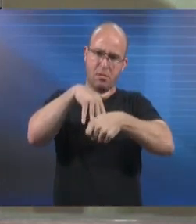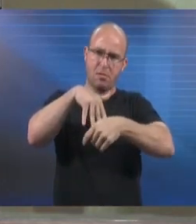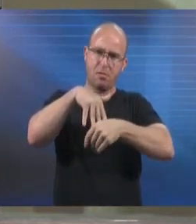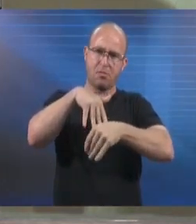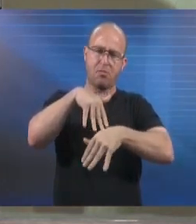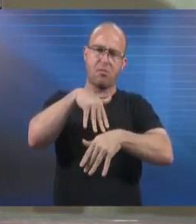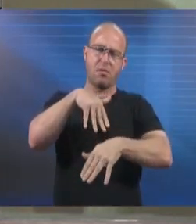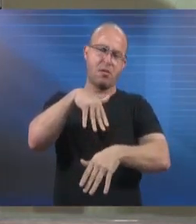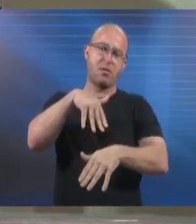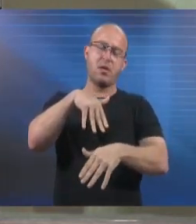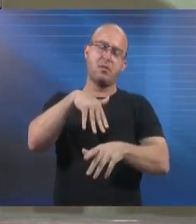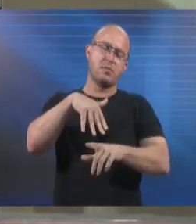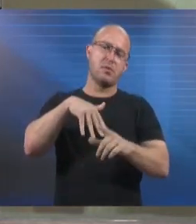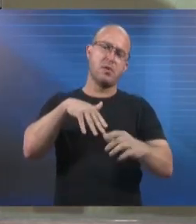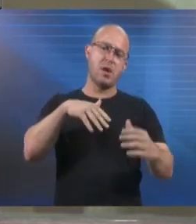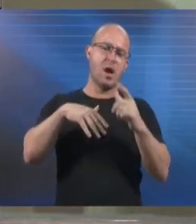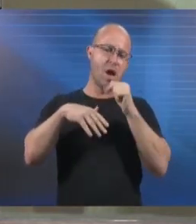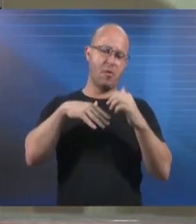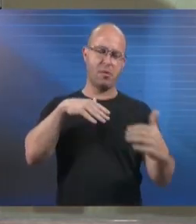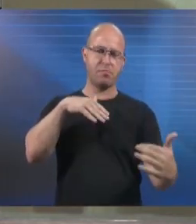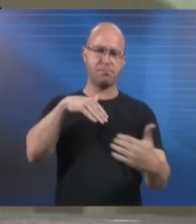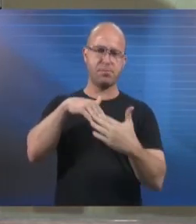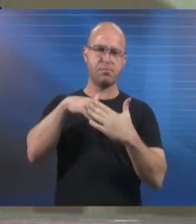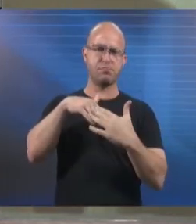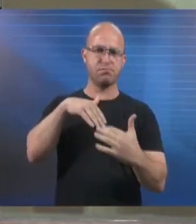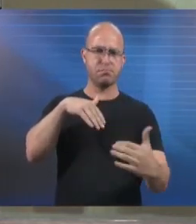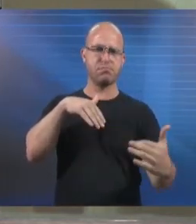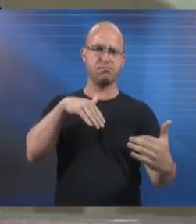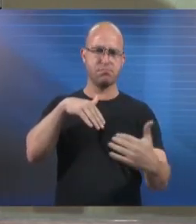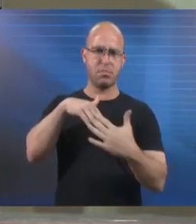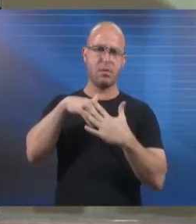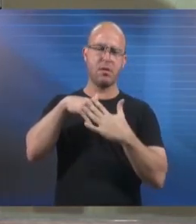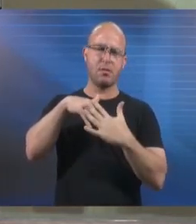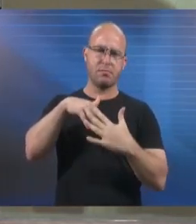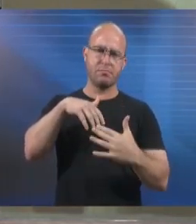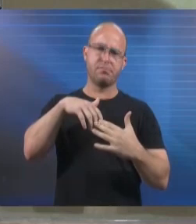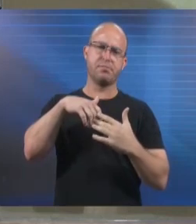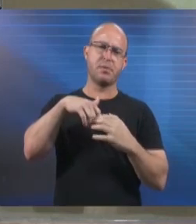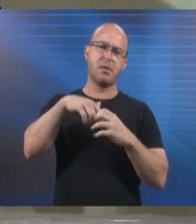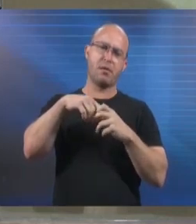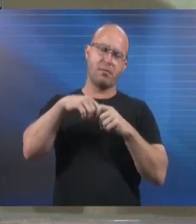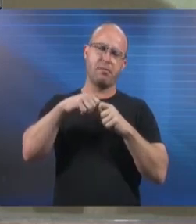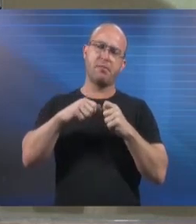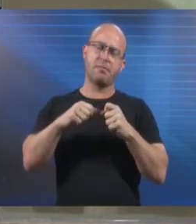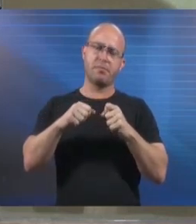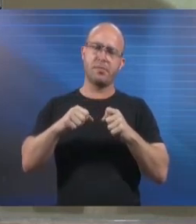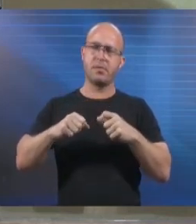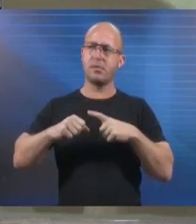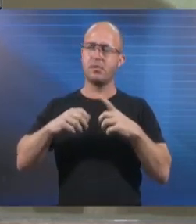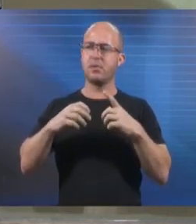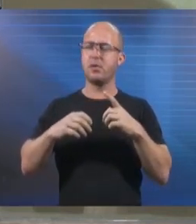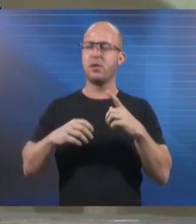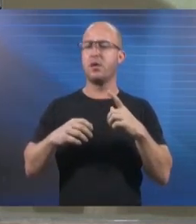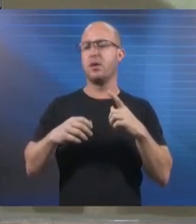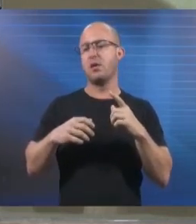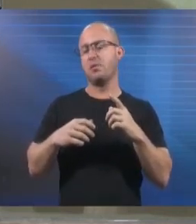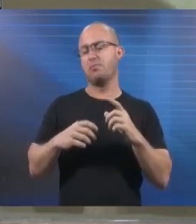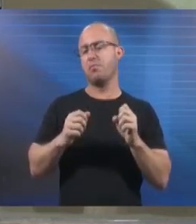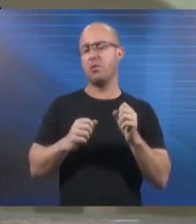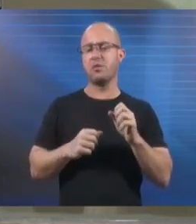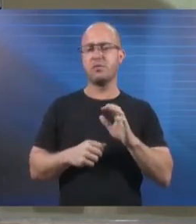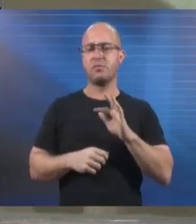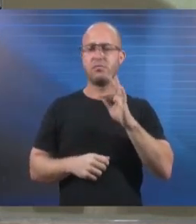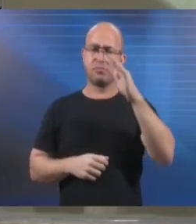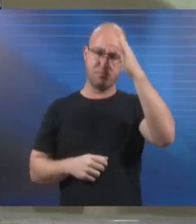do mar né no qual e tá causando a destruição e poderá até o nosso Morro do Careca que é